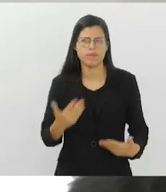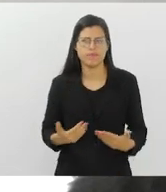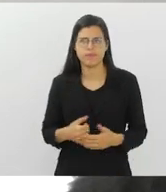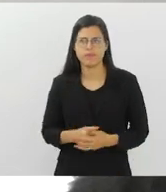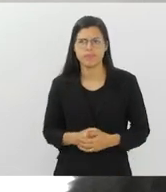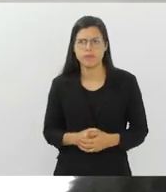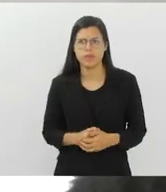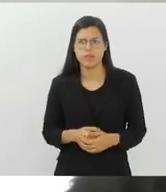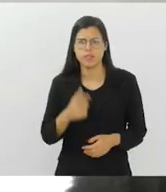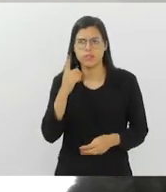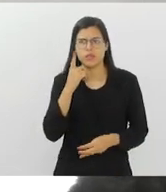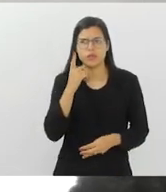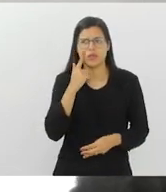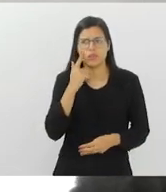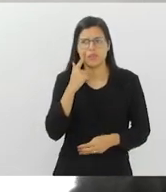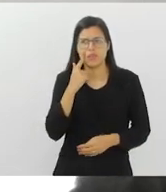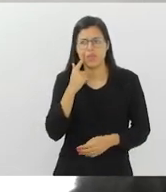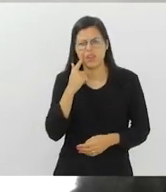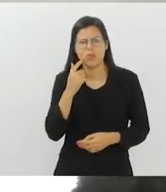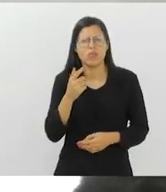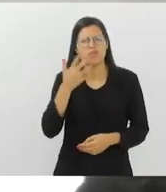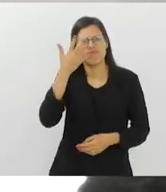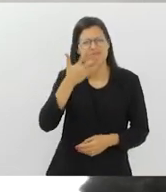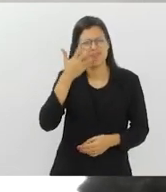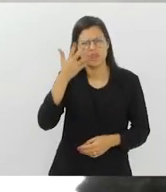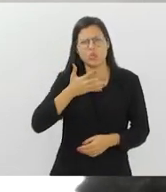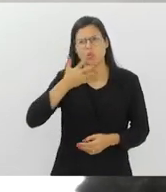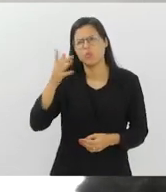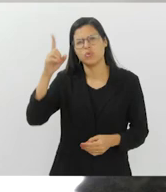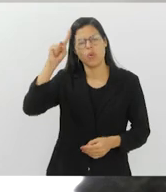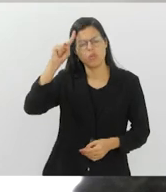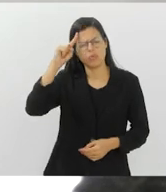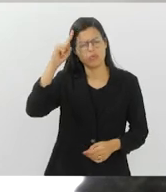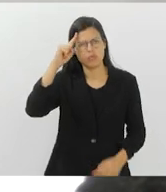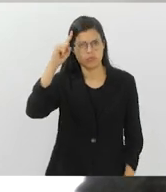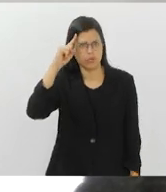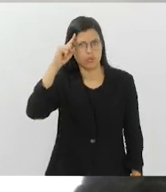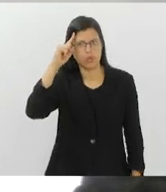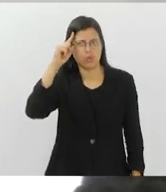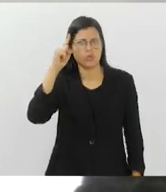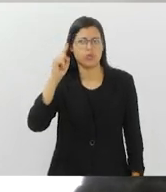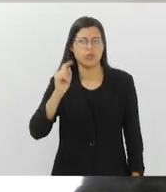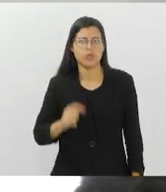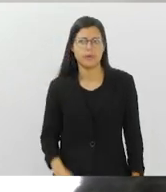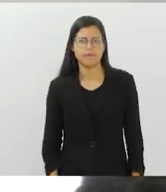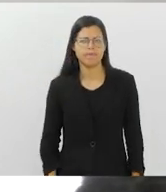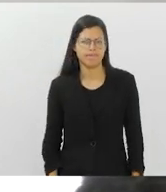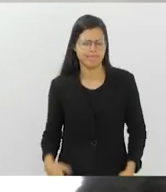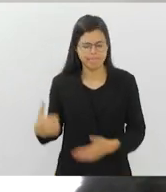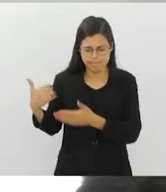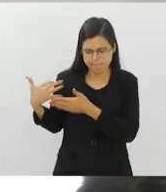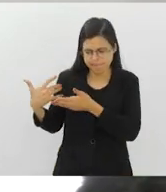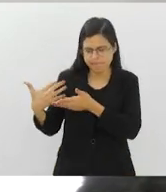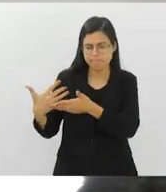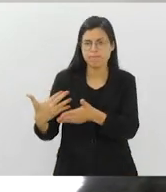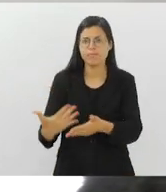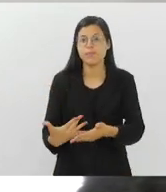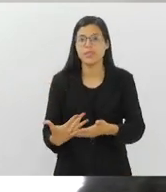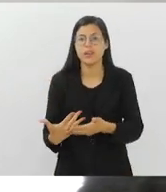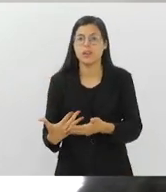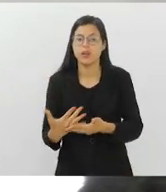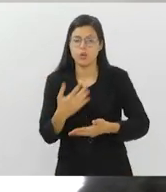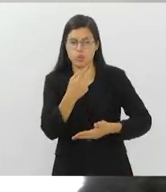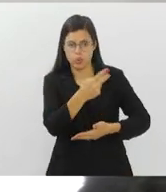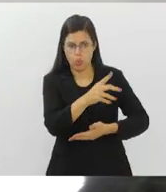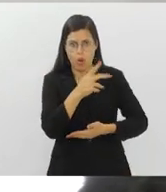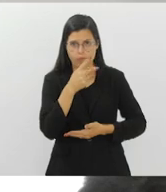esse relato todo que a gente ouve todo dia, não é só hoje, não, todos os dias a gente vem ouvindo esse relato. Você, na sua